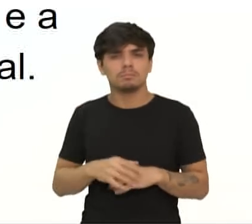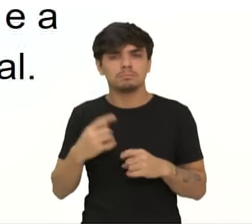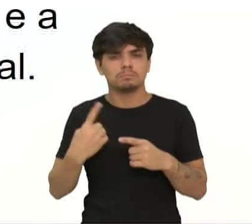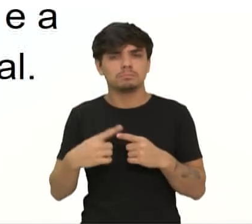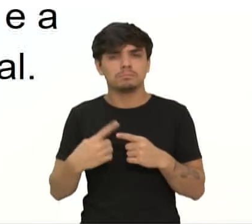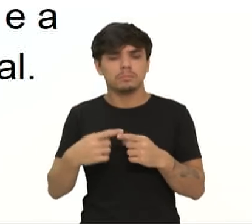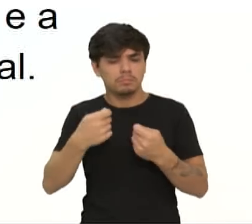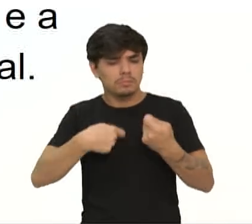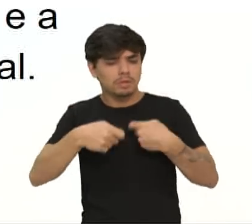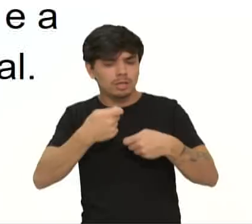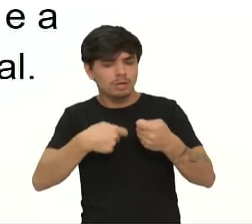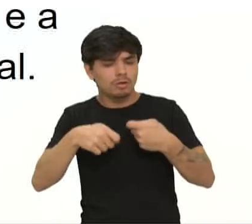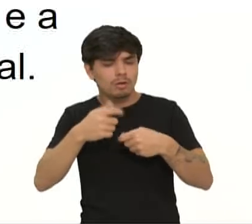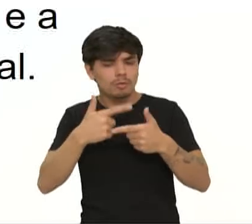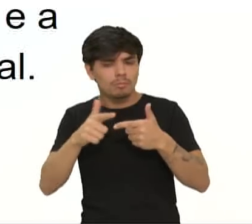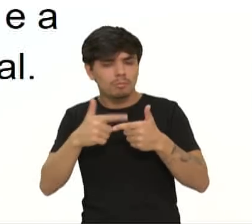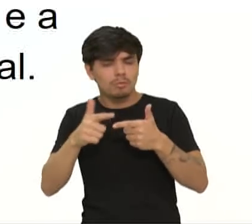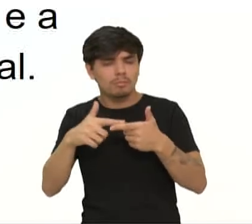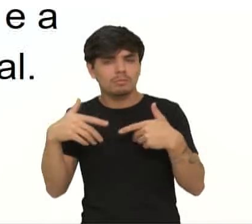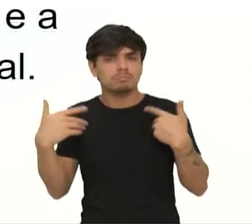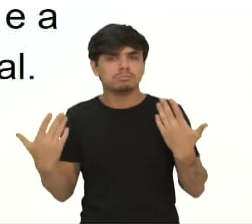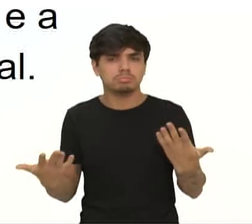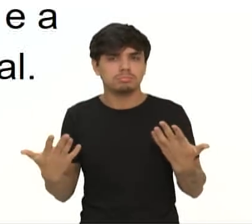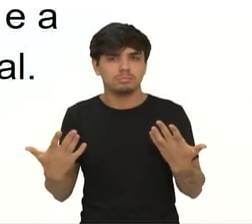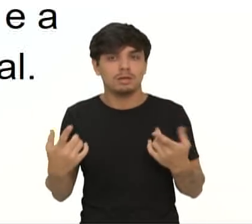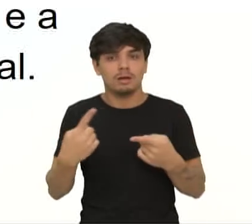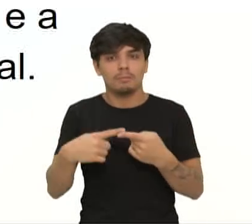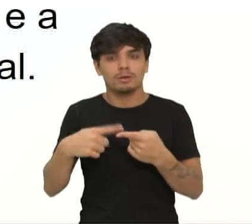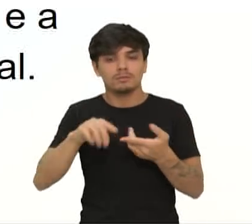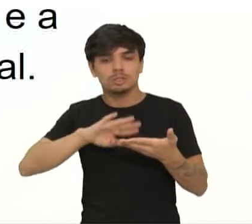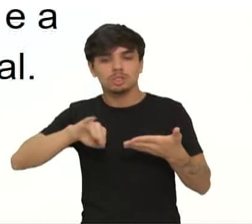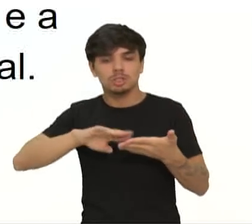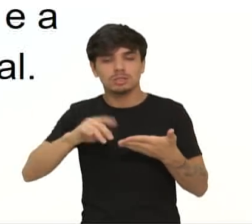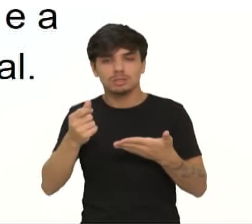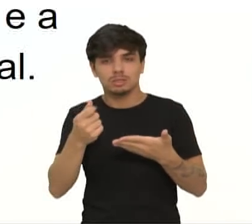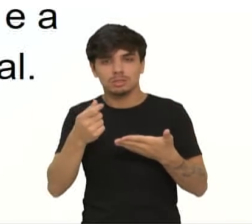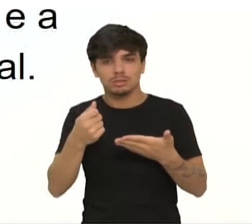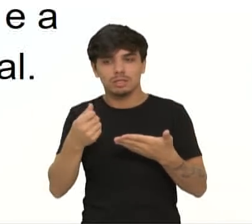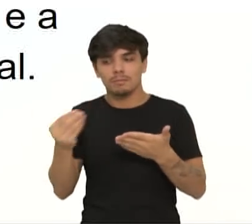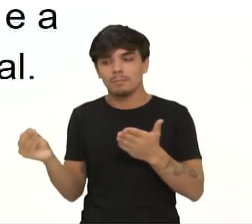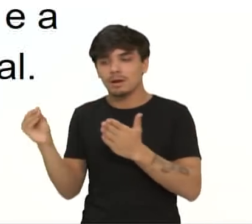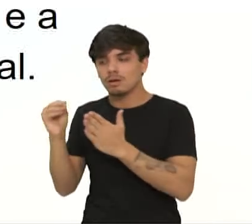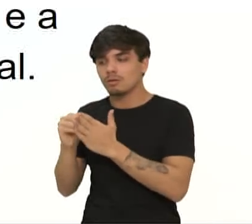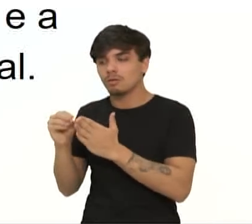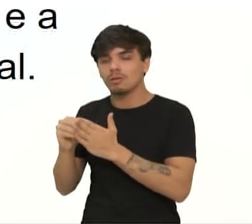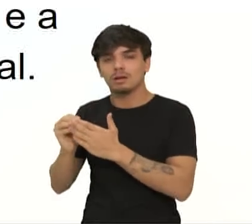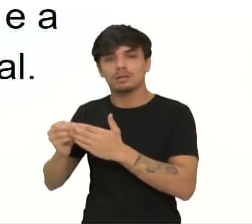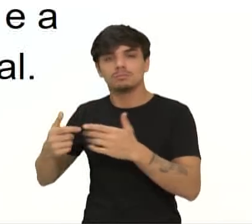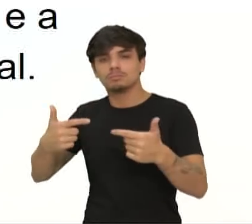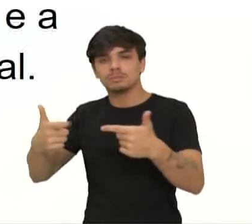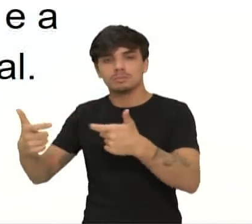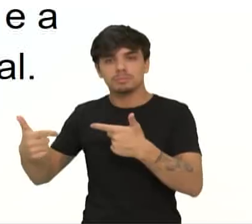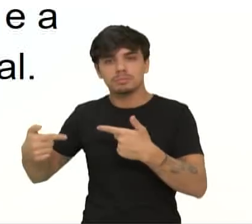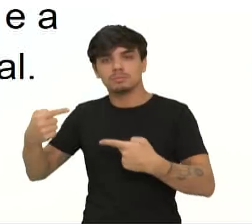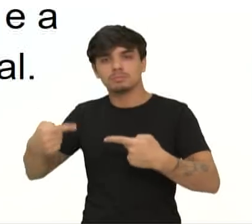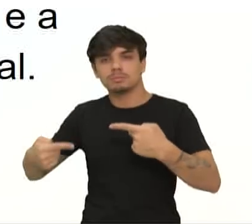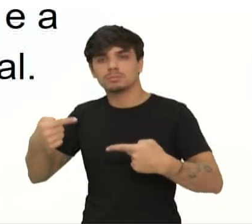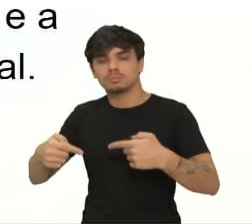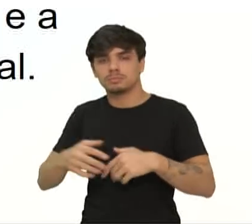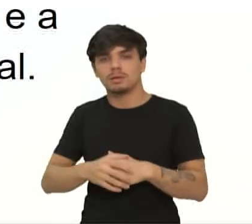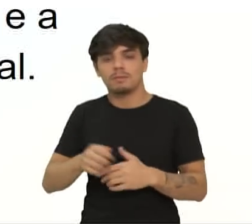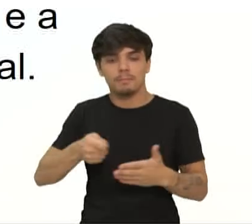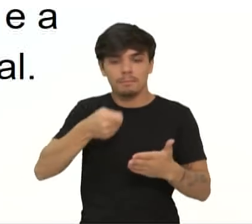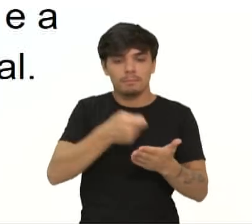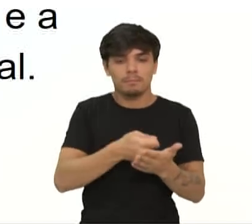traz problema econômico, porque você acaba tirando dinheiro do seu país para colocar nos conflitos ou na guerra, para você pagar